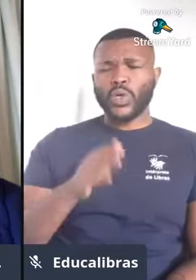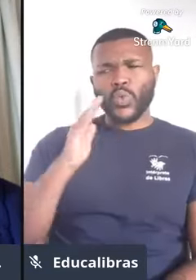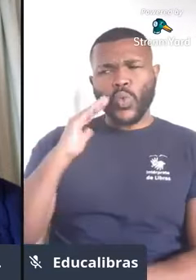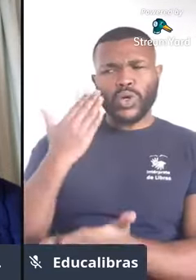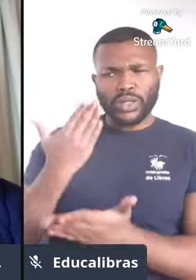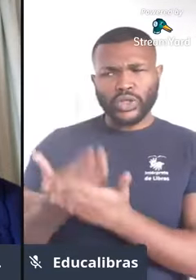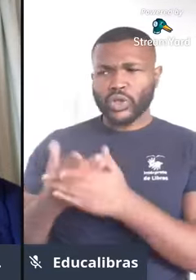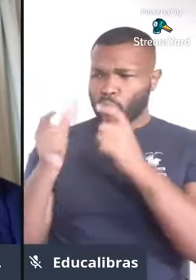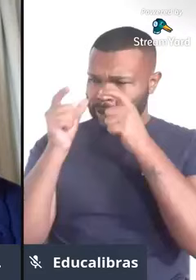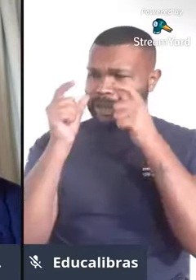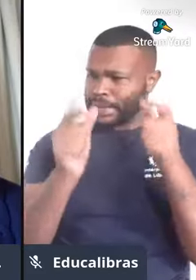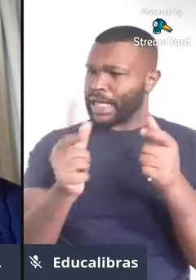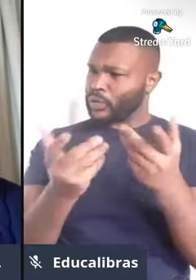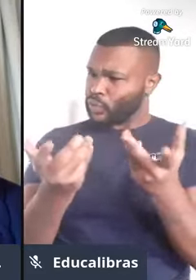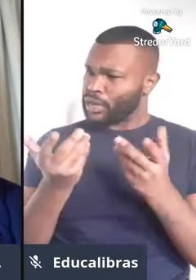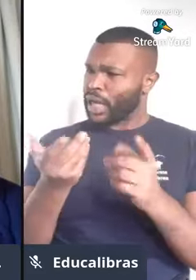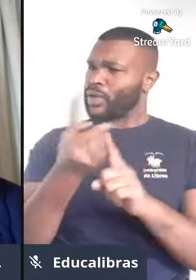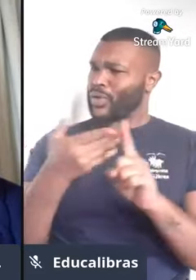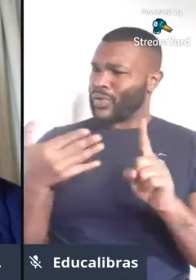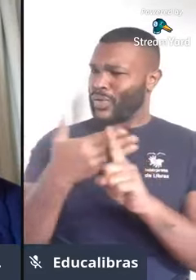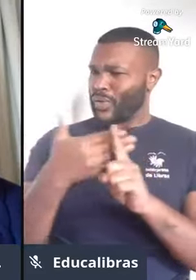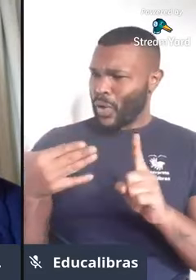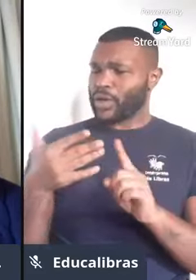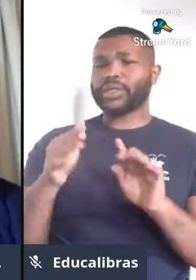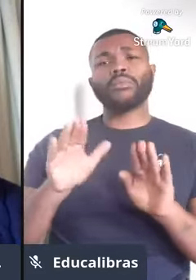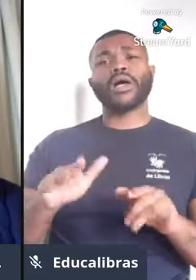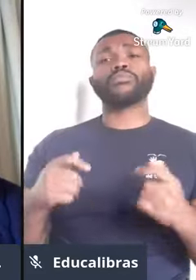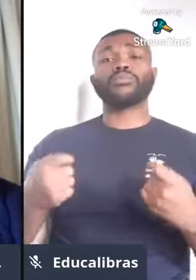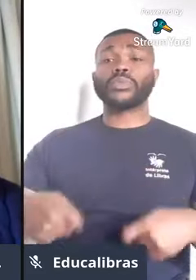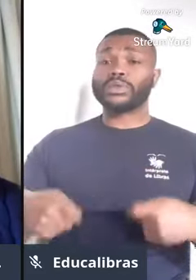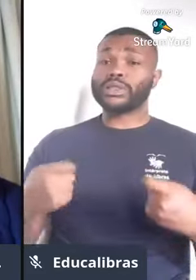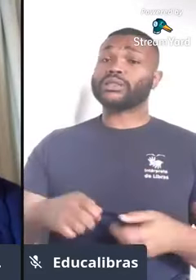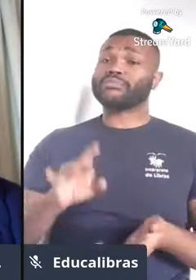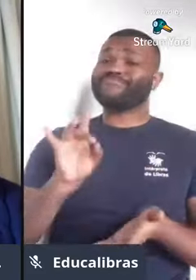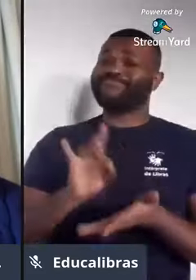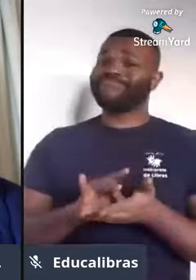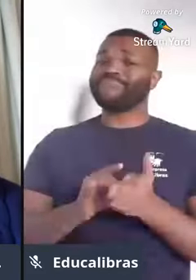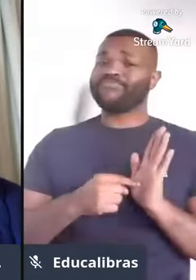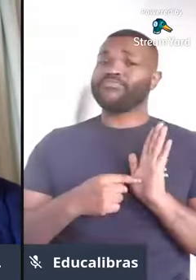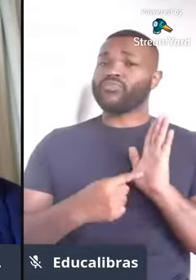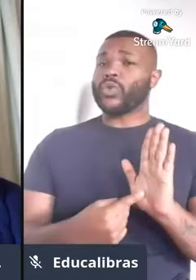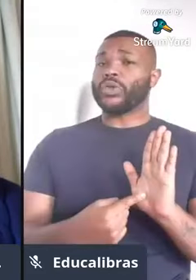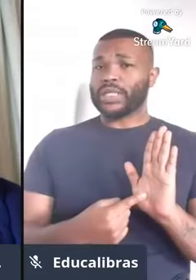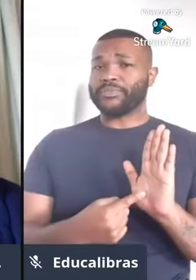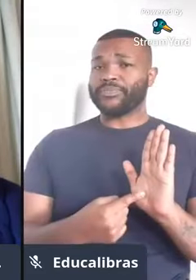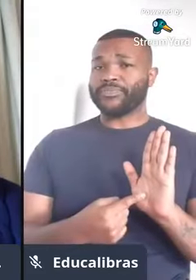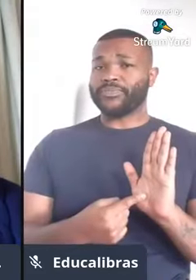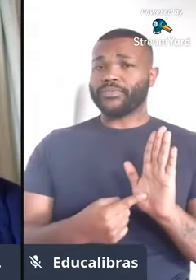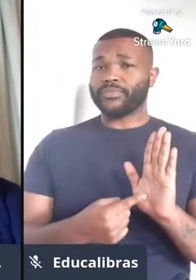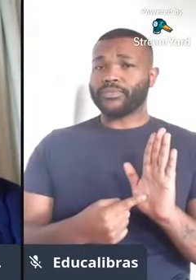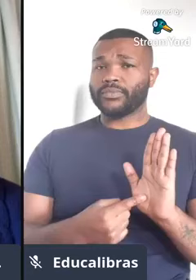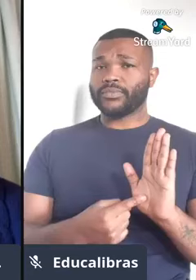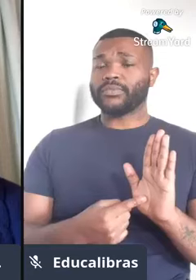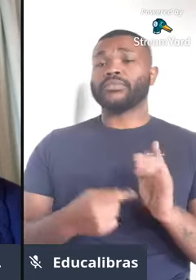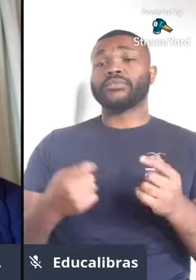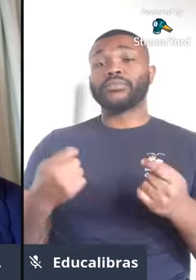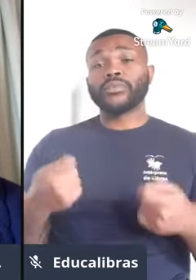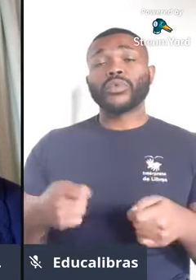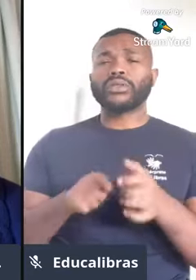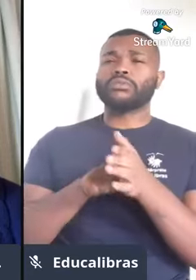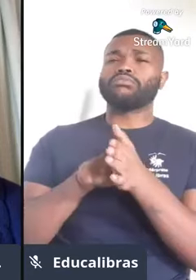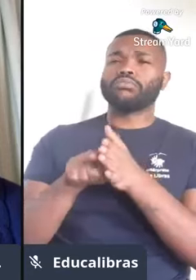da cota. Mas nós temos que trabalhar com os dados de realidade, sem que a gente tenha uma análise que se baseie